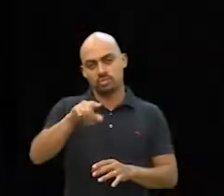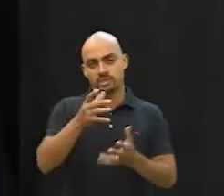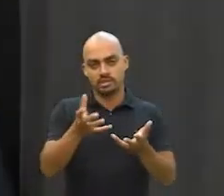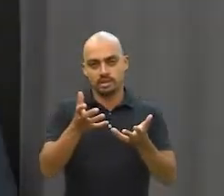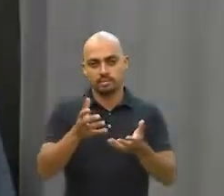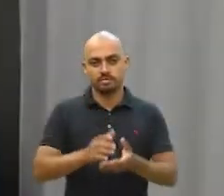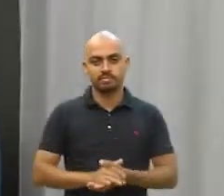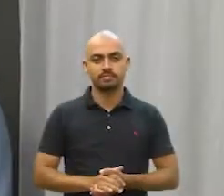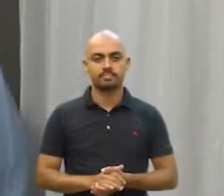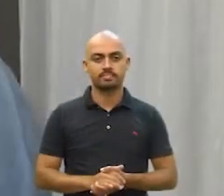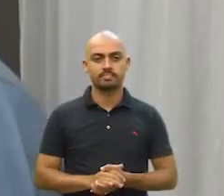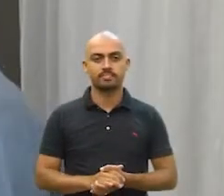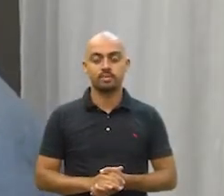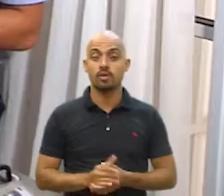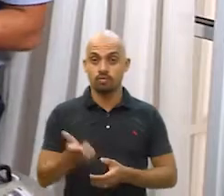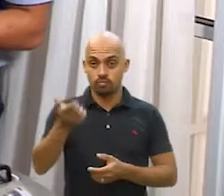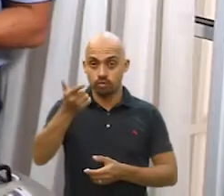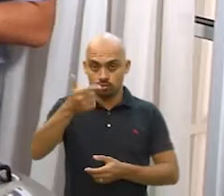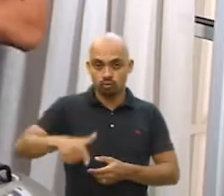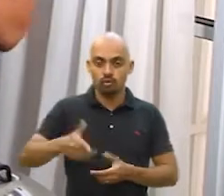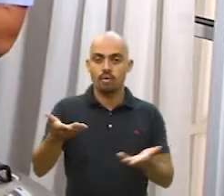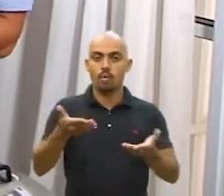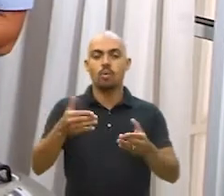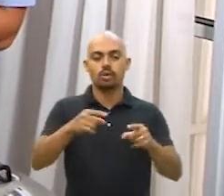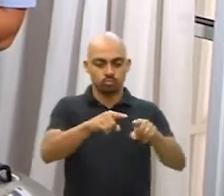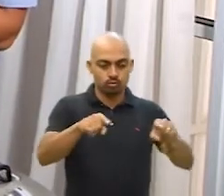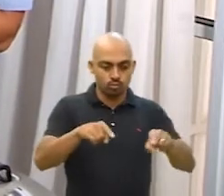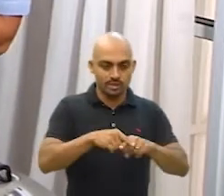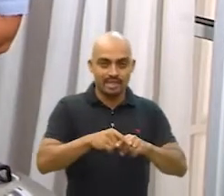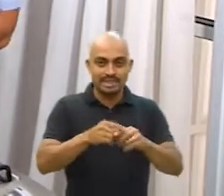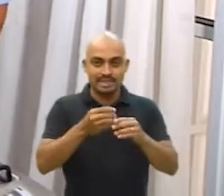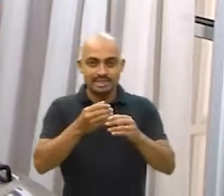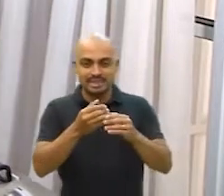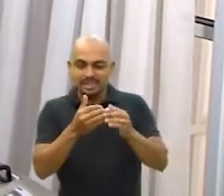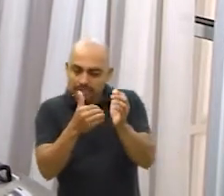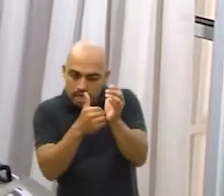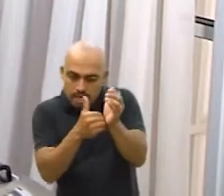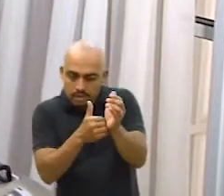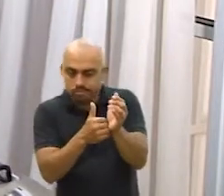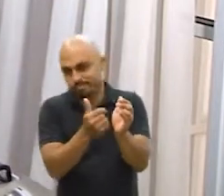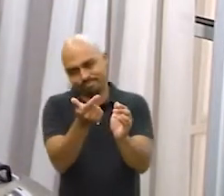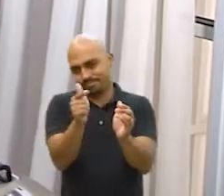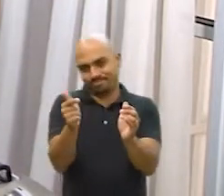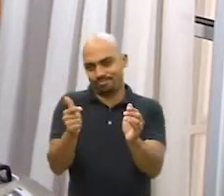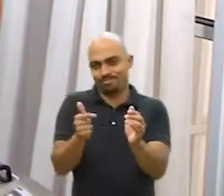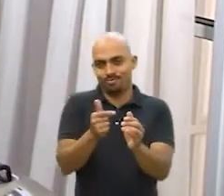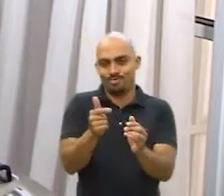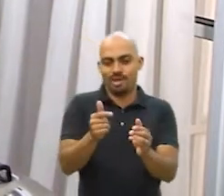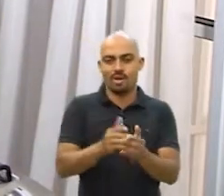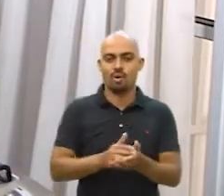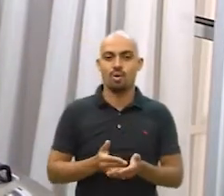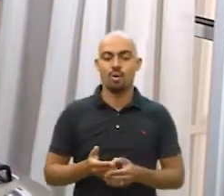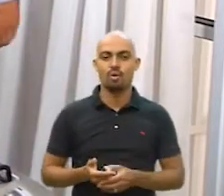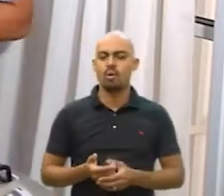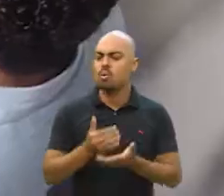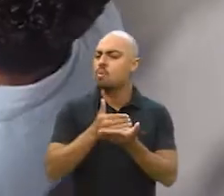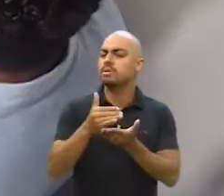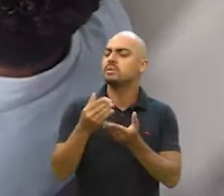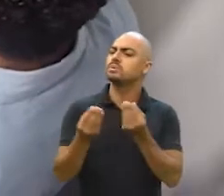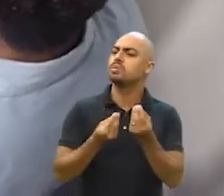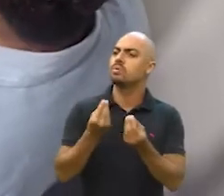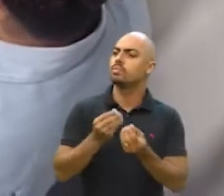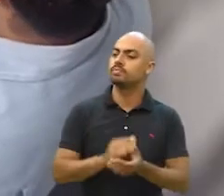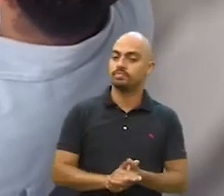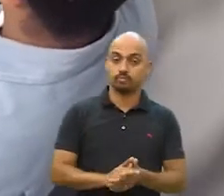preferir. E de volta aqui à cozinha, não tem muito segredo, né? Não tem muito segredo. Então vamos lá, por onde a gente começa?